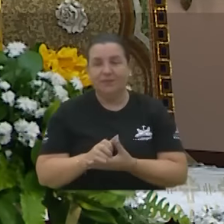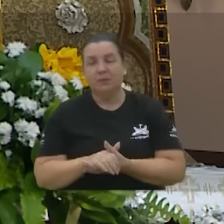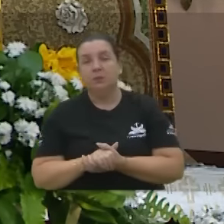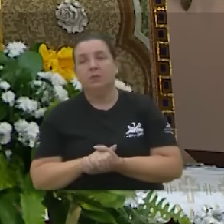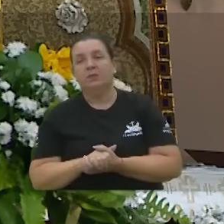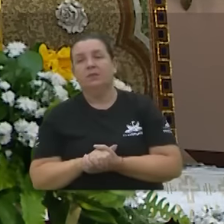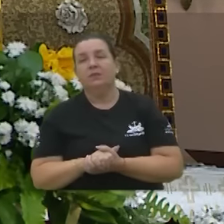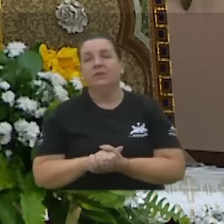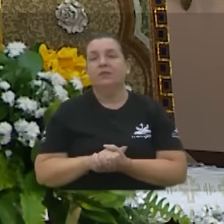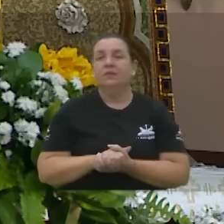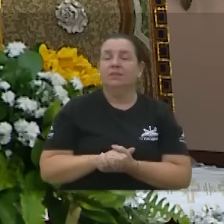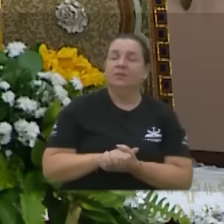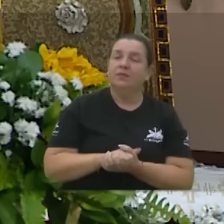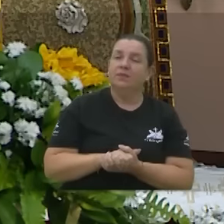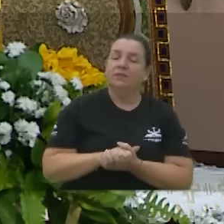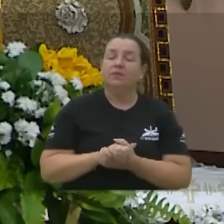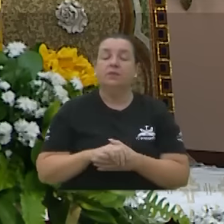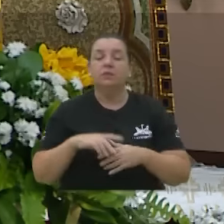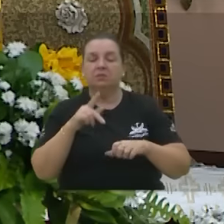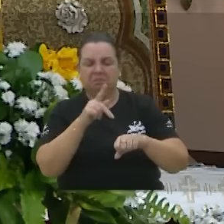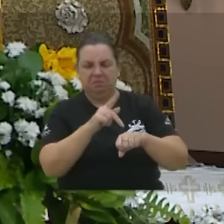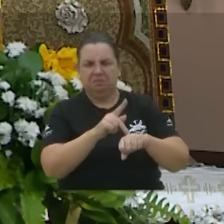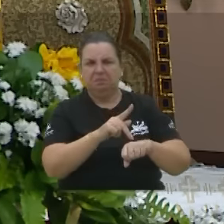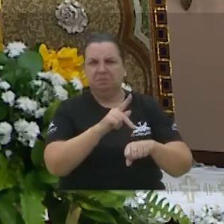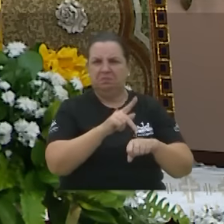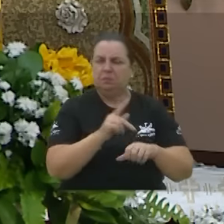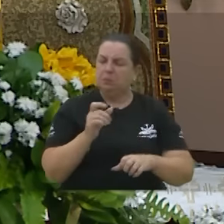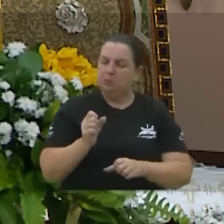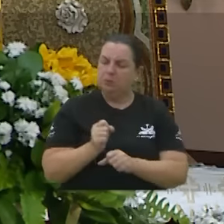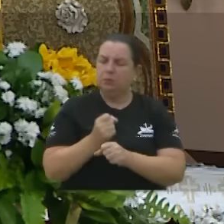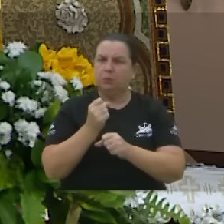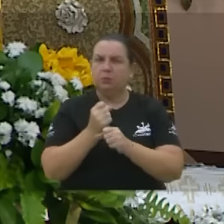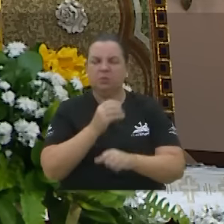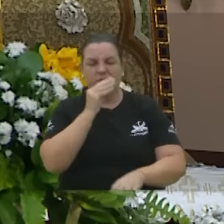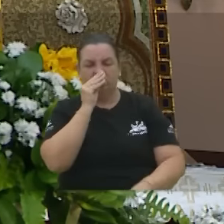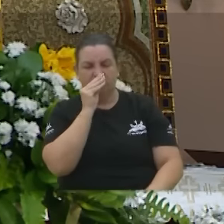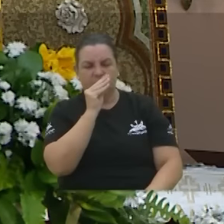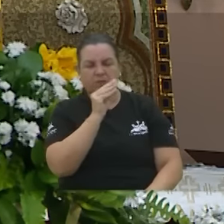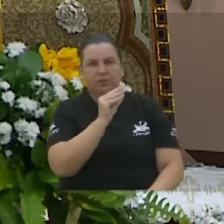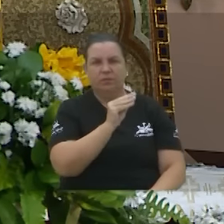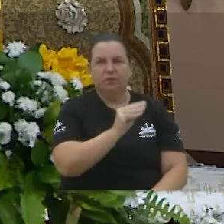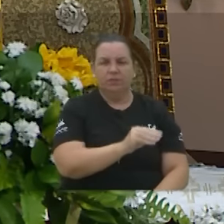Salvador. A pedra que os pedreiros